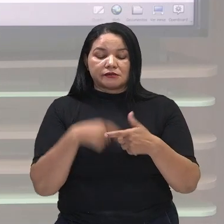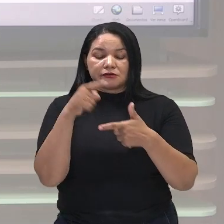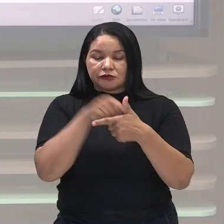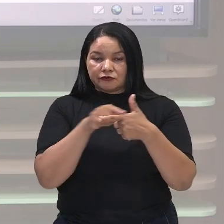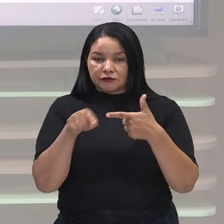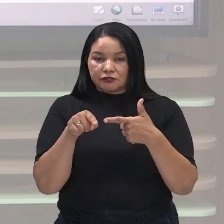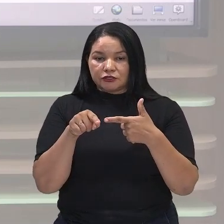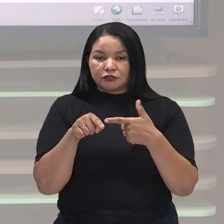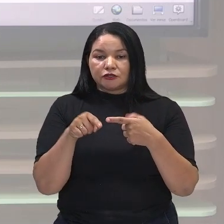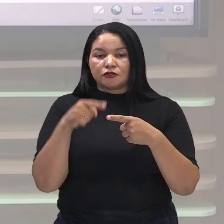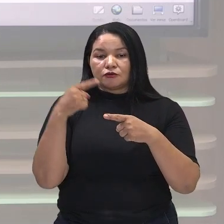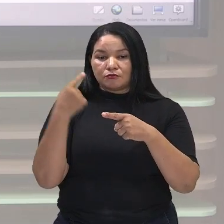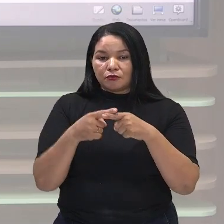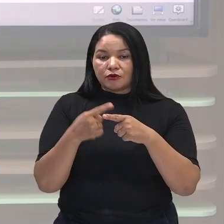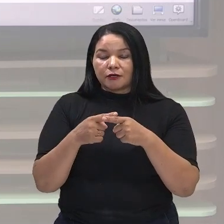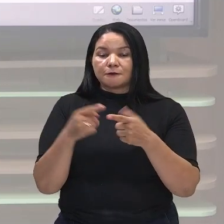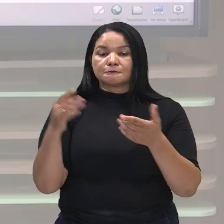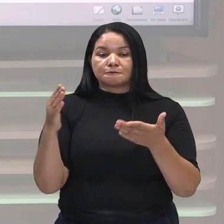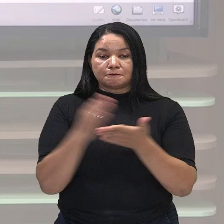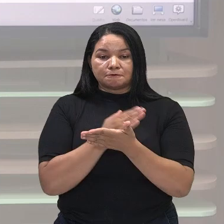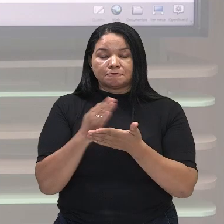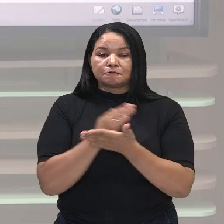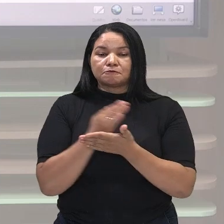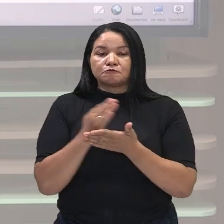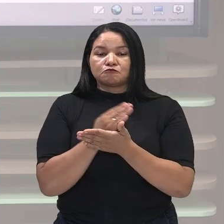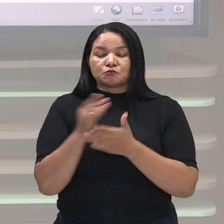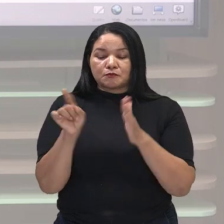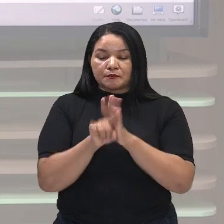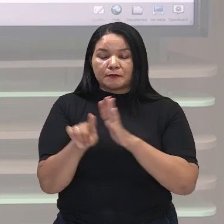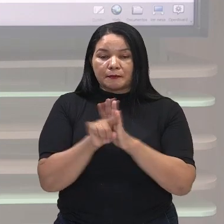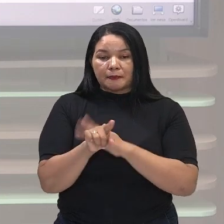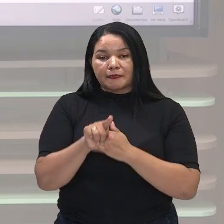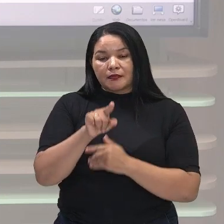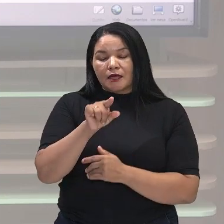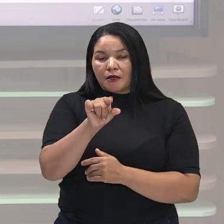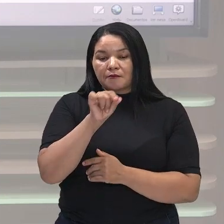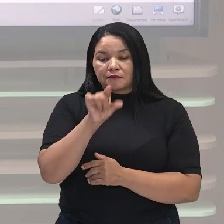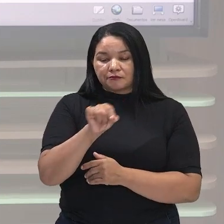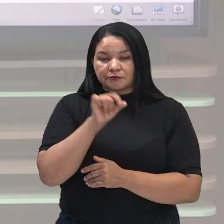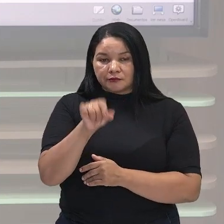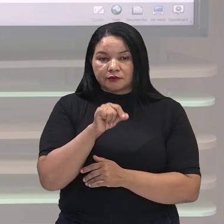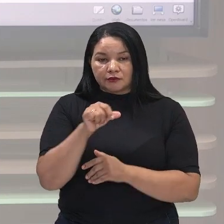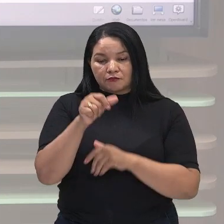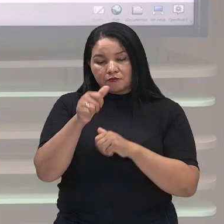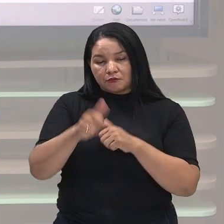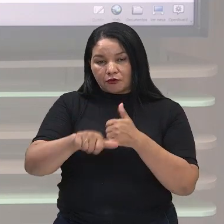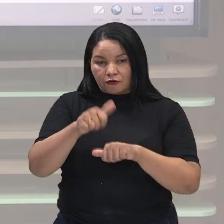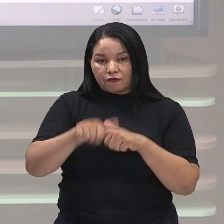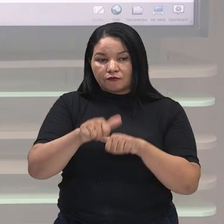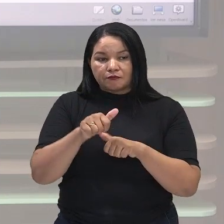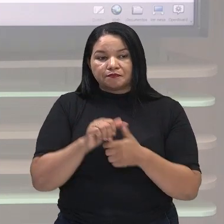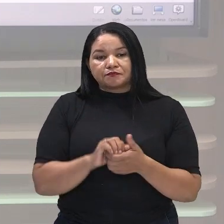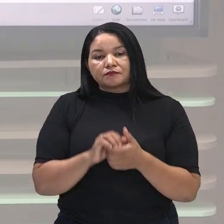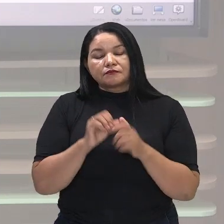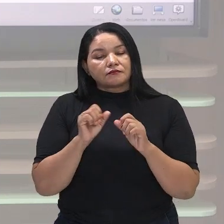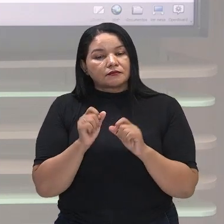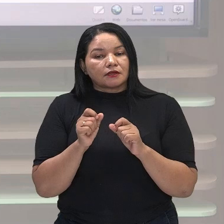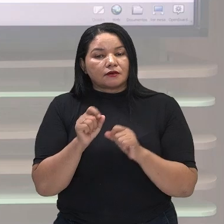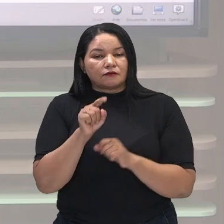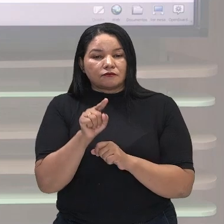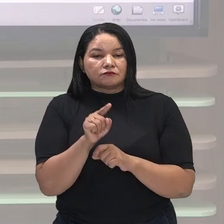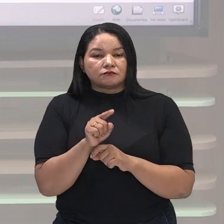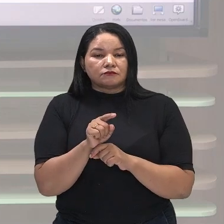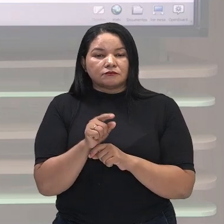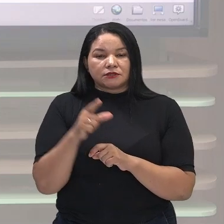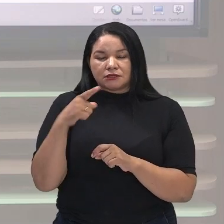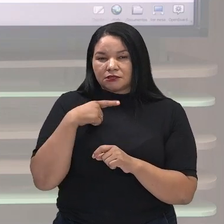quê? Porque nas alternativas para marcar, por exemplo, nessa questão aqui, você não teria uma alternativa